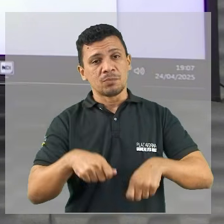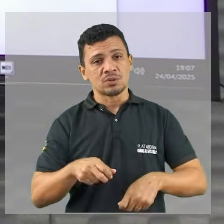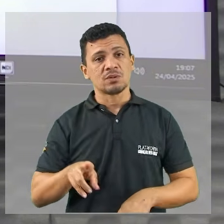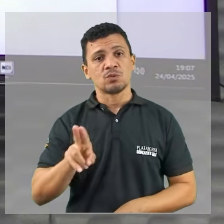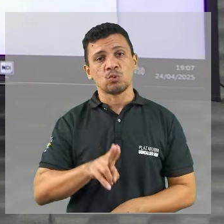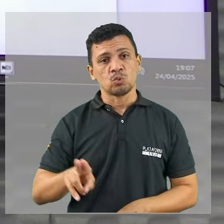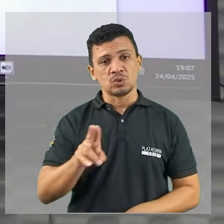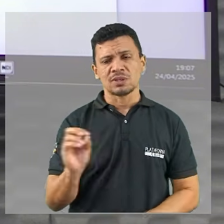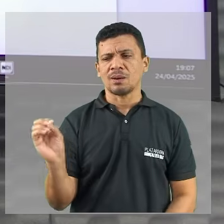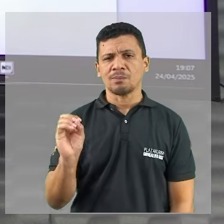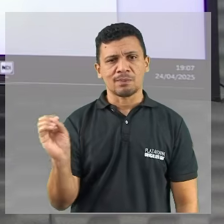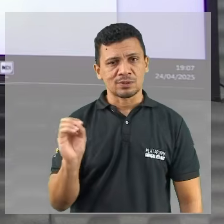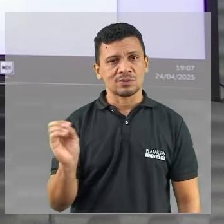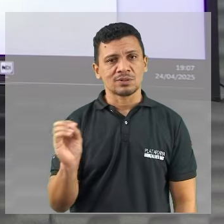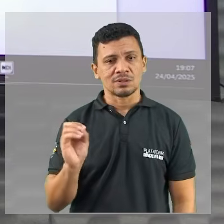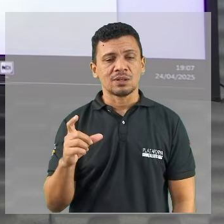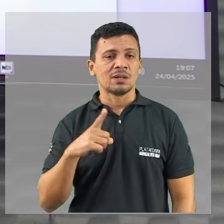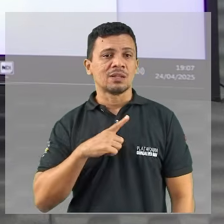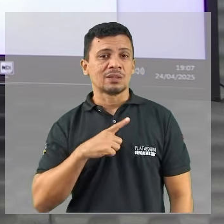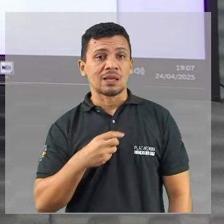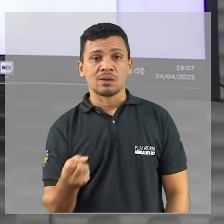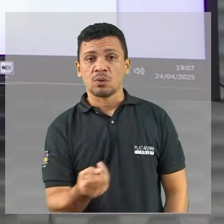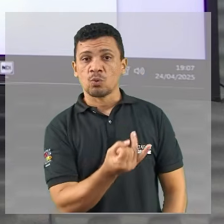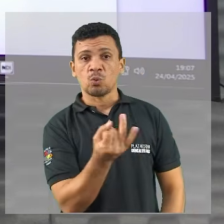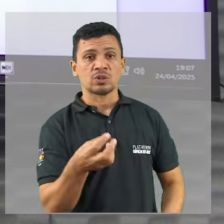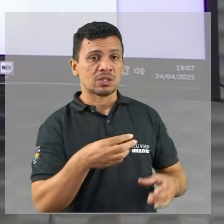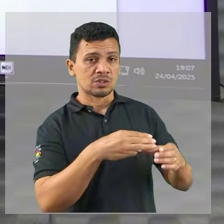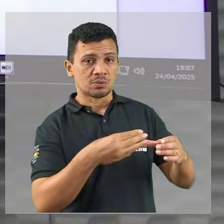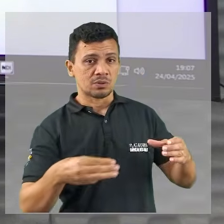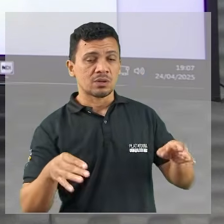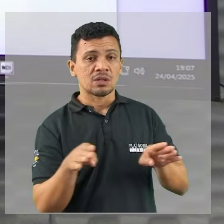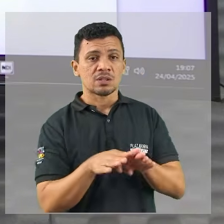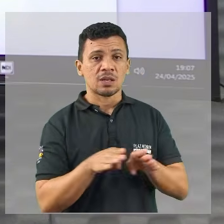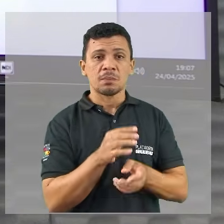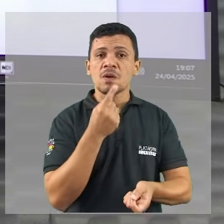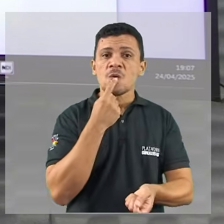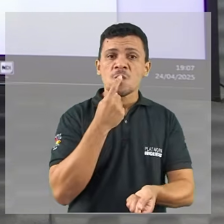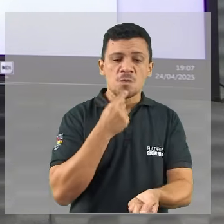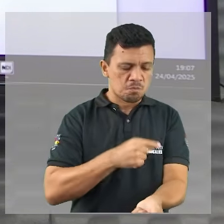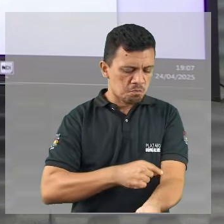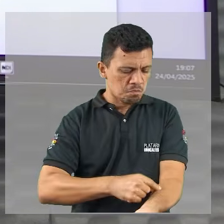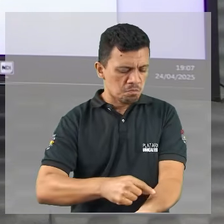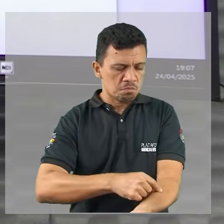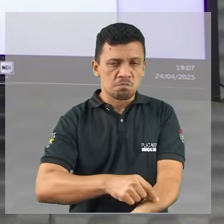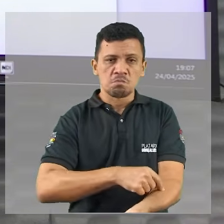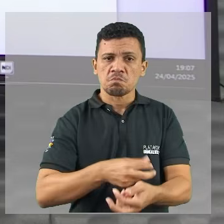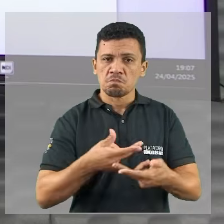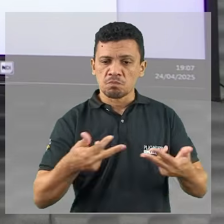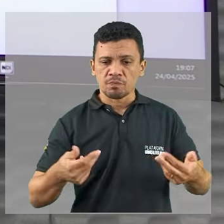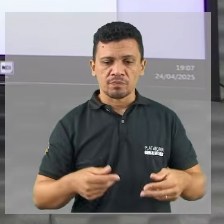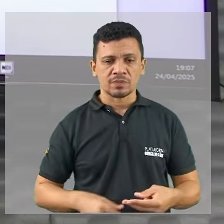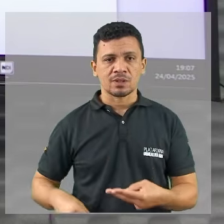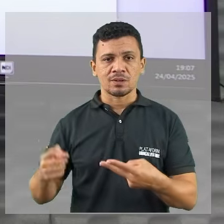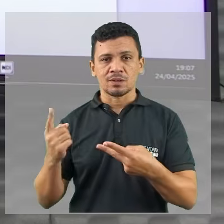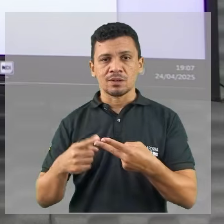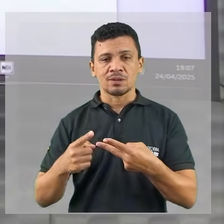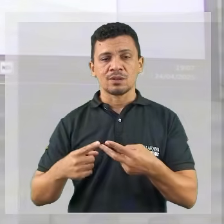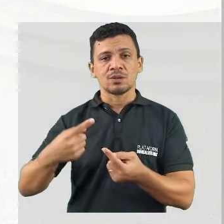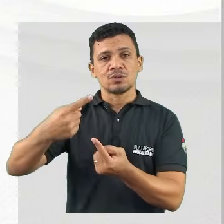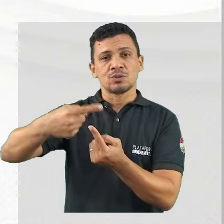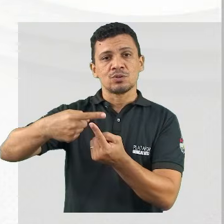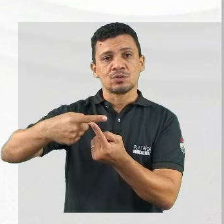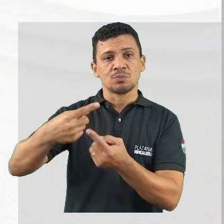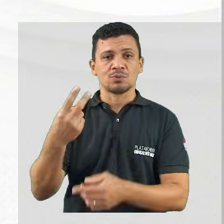mais oxigênio, devido à maior quantidade de mitocôndrias e vasos sanguíneos. O outro tipo de fibra tipo